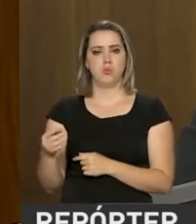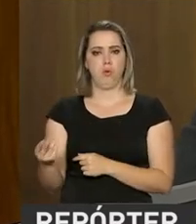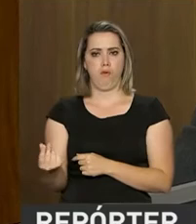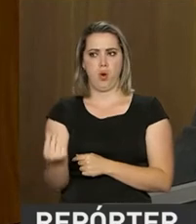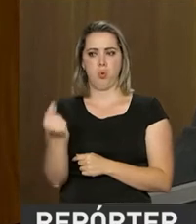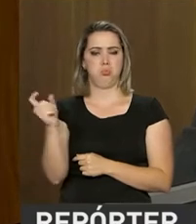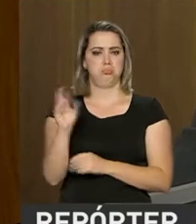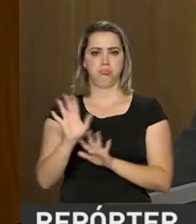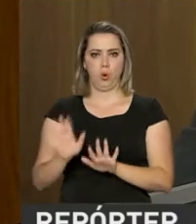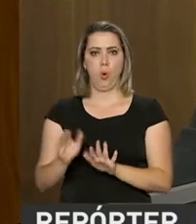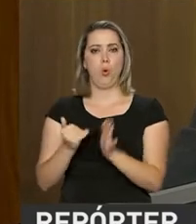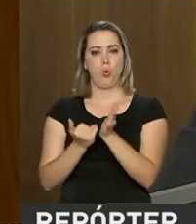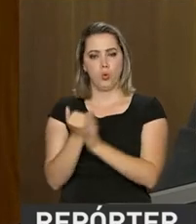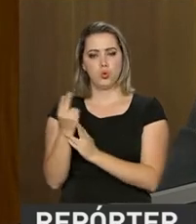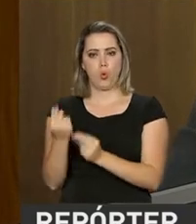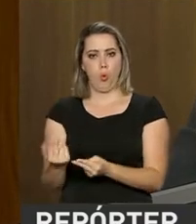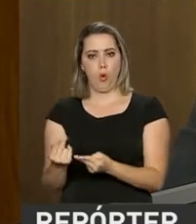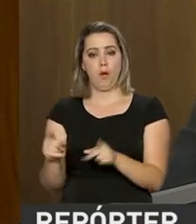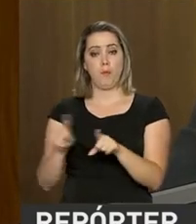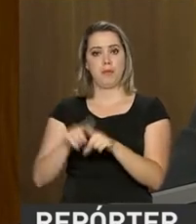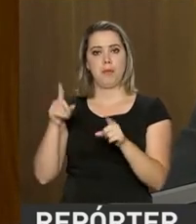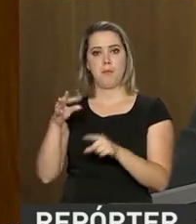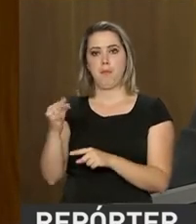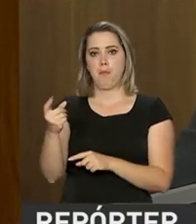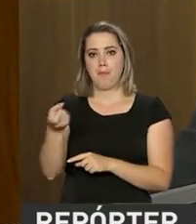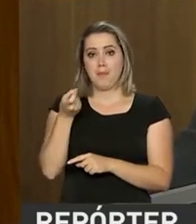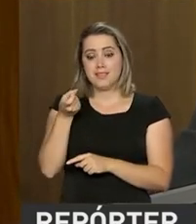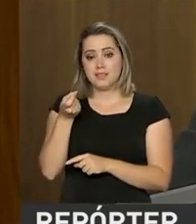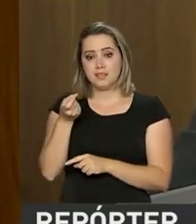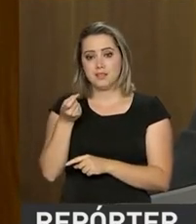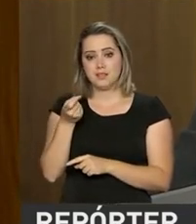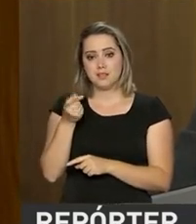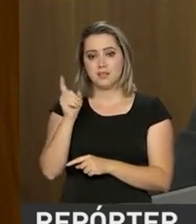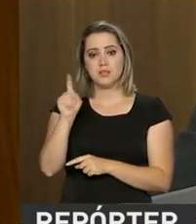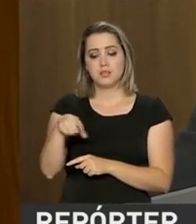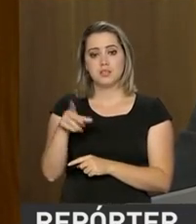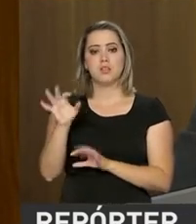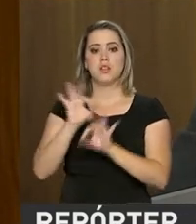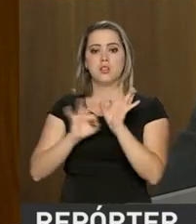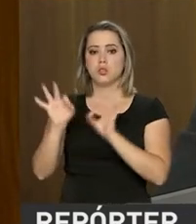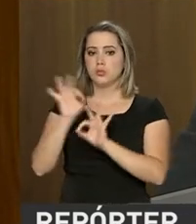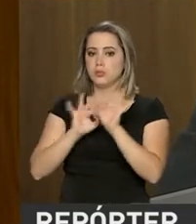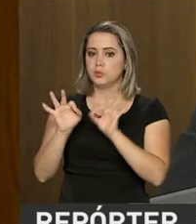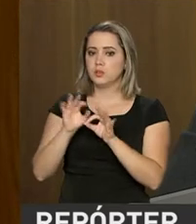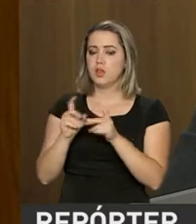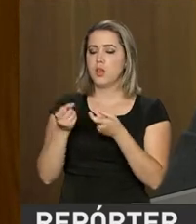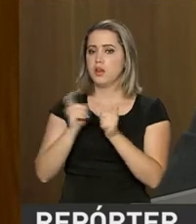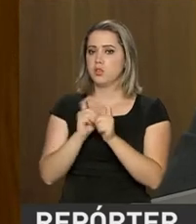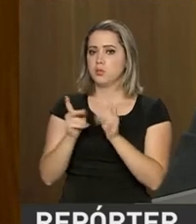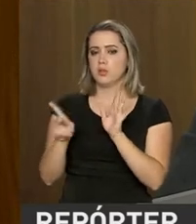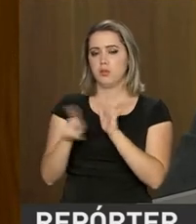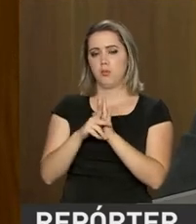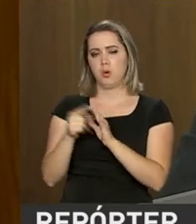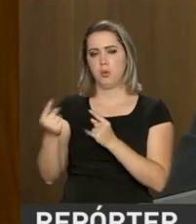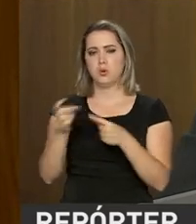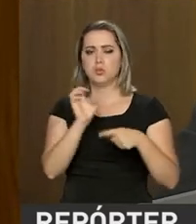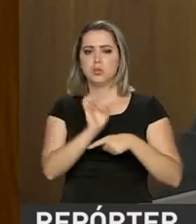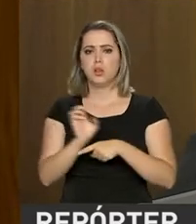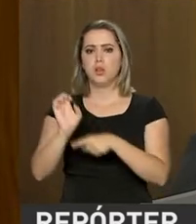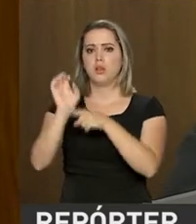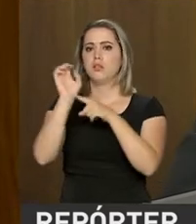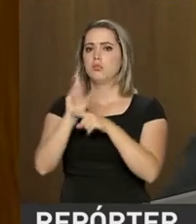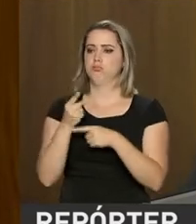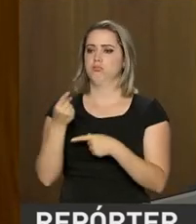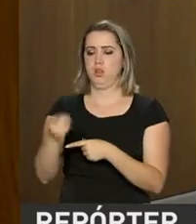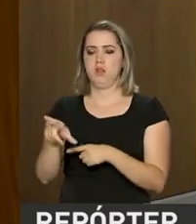lembrando que a regulamentação da taxa é administrada por cada estado ficando a eles a responsabilidade de